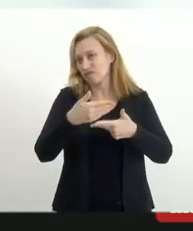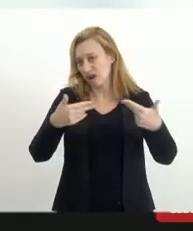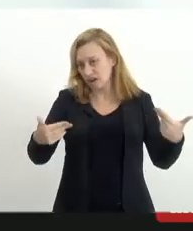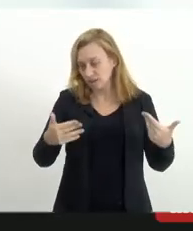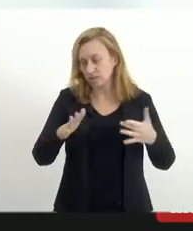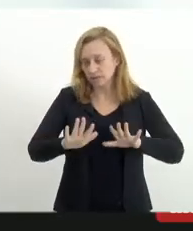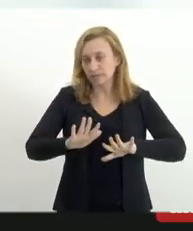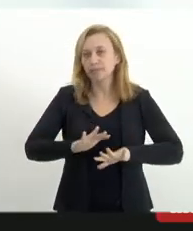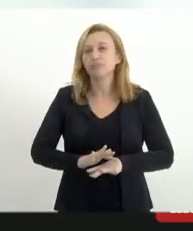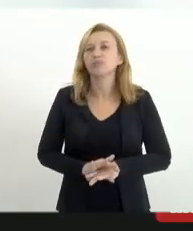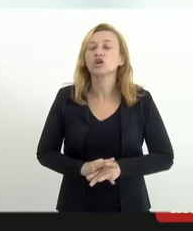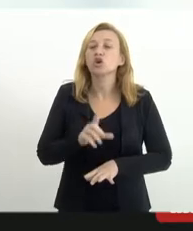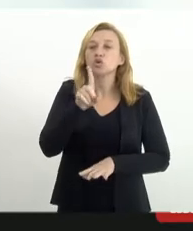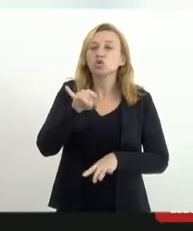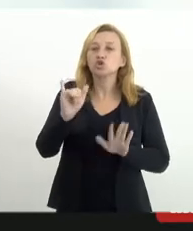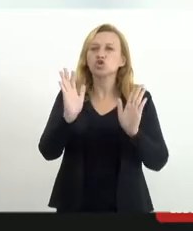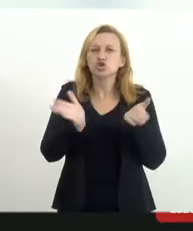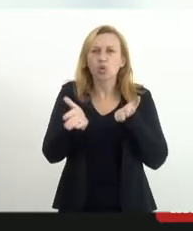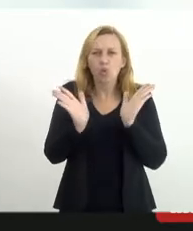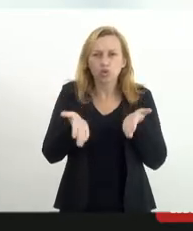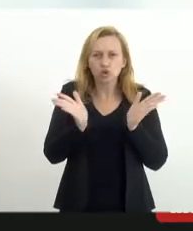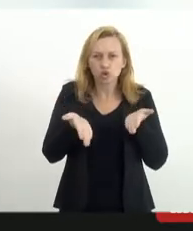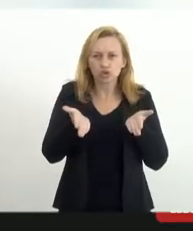Paulo, no dia de hoje,